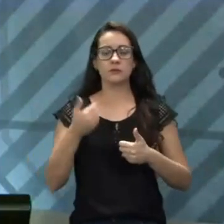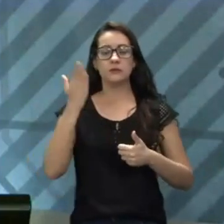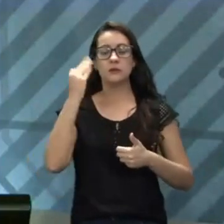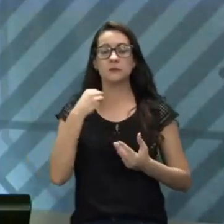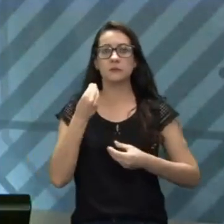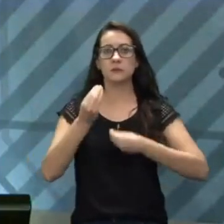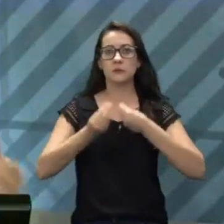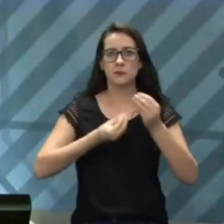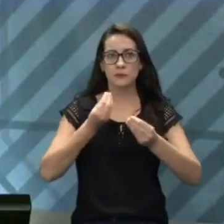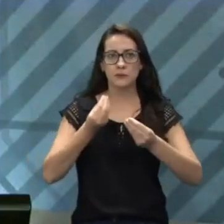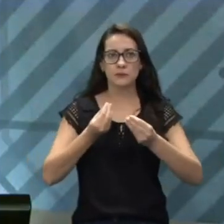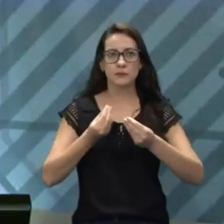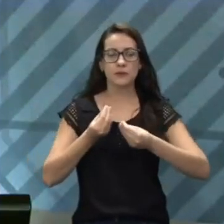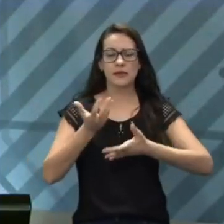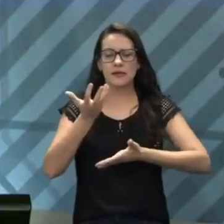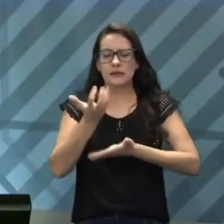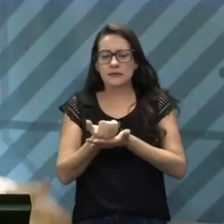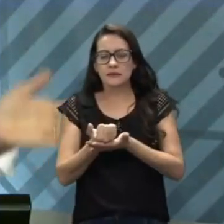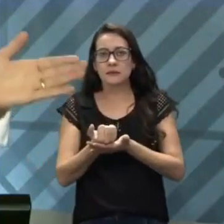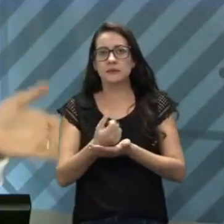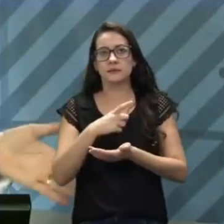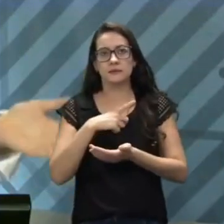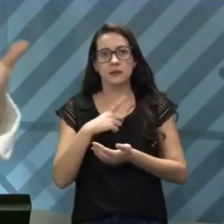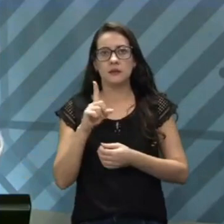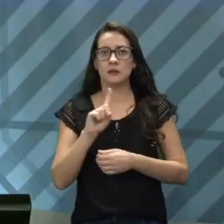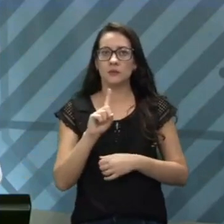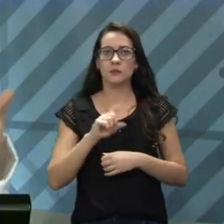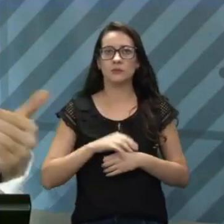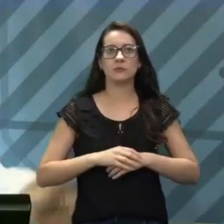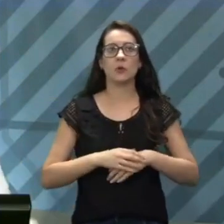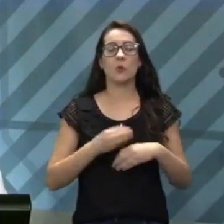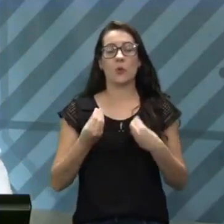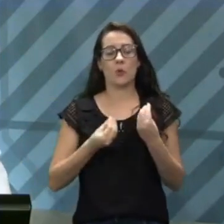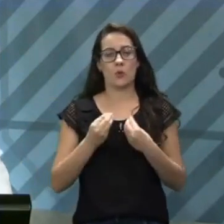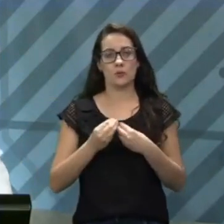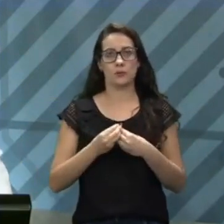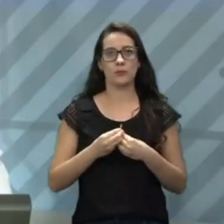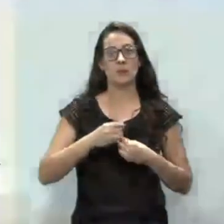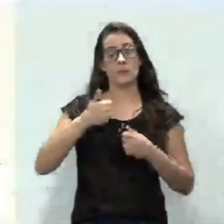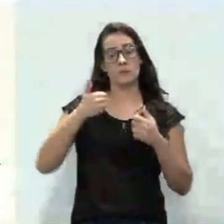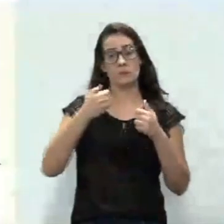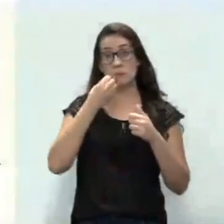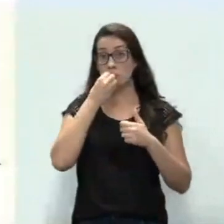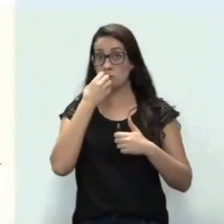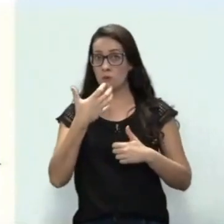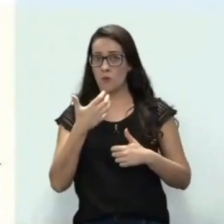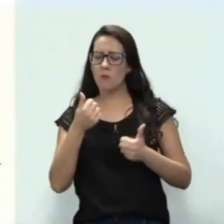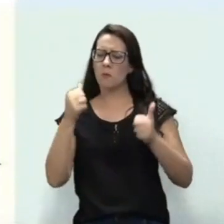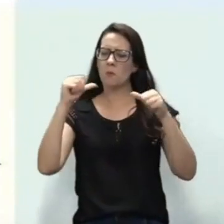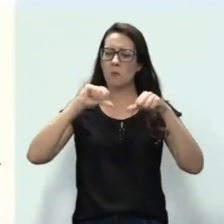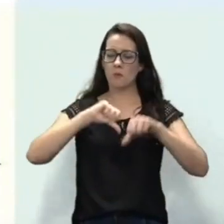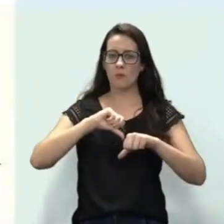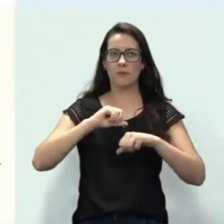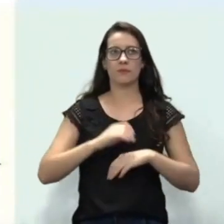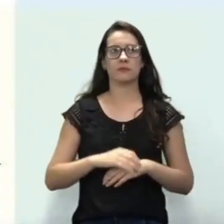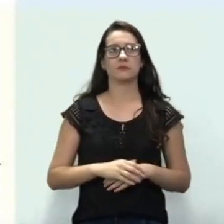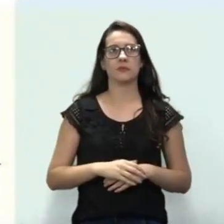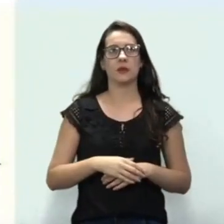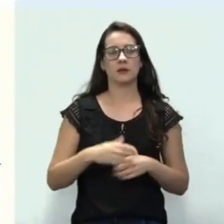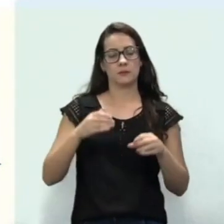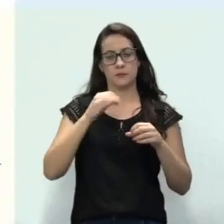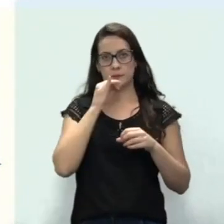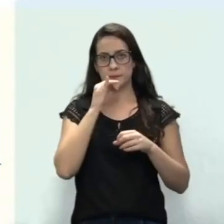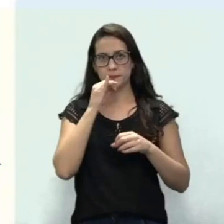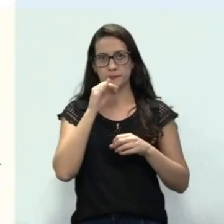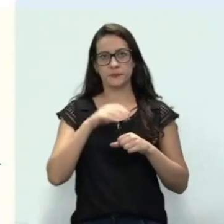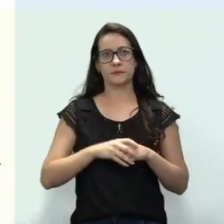é completa ou não? Então, a gente classifica entre boa e má aderência. Sabendo que as barras horizontais,